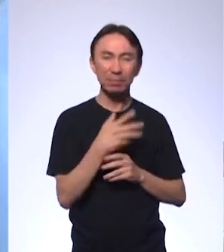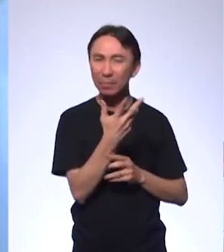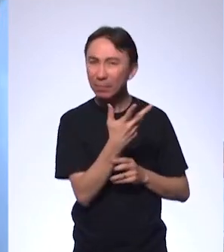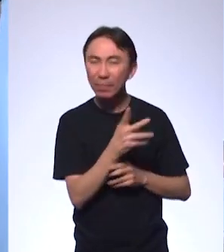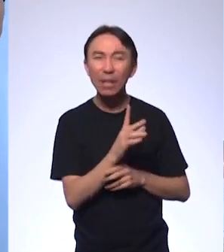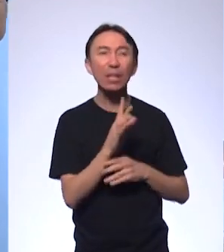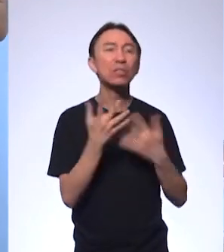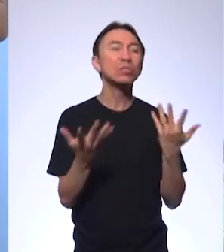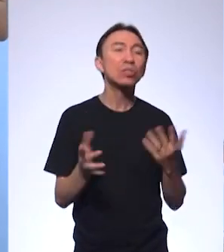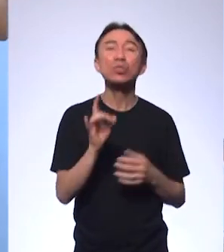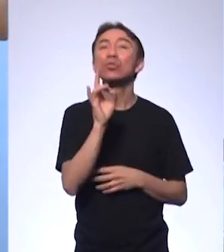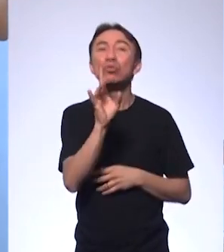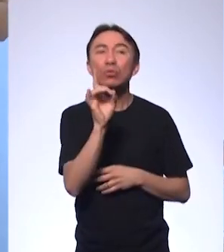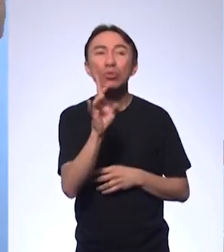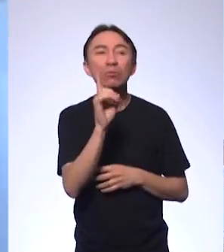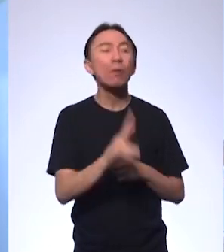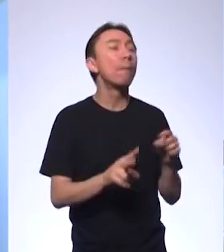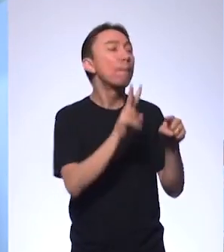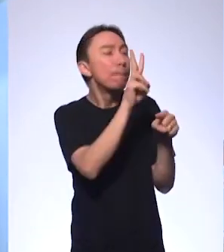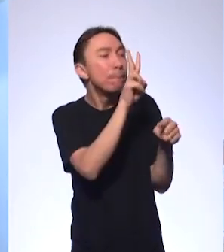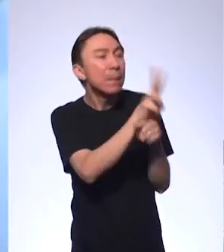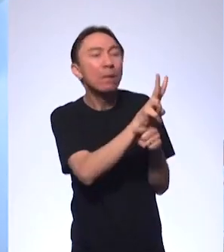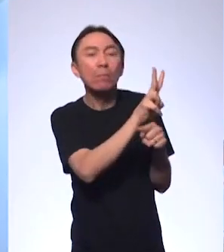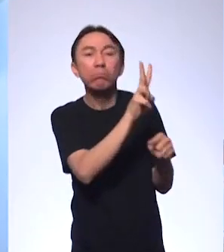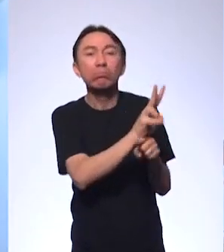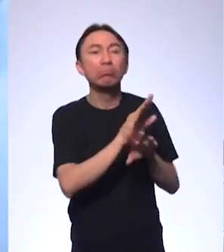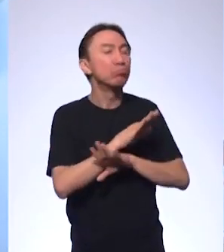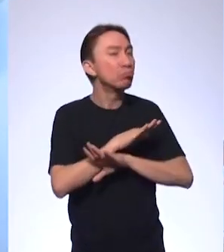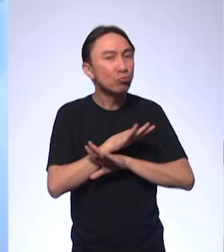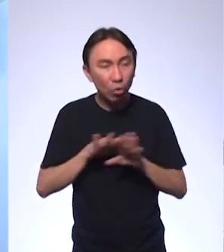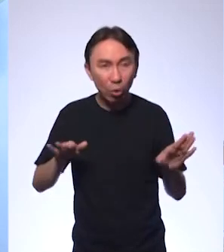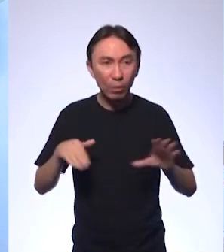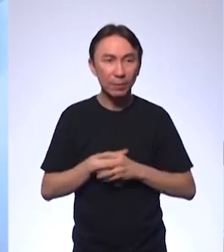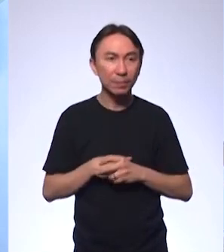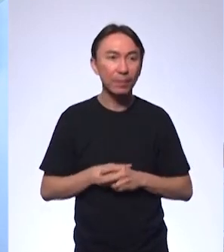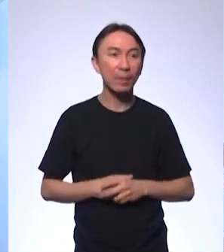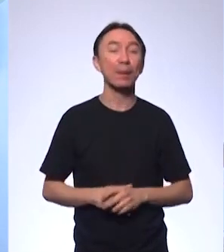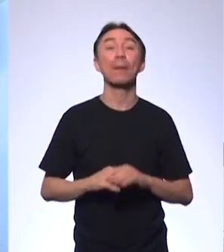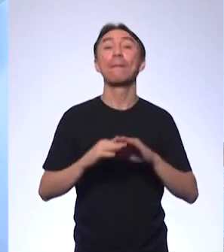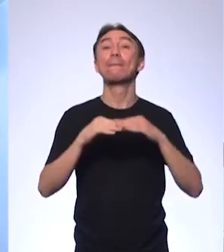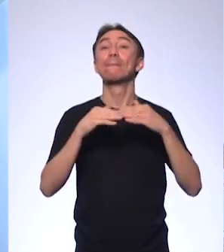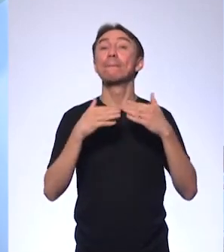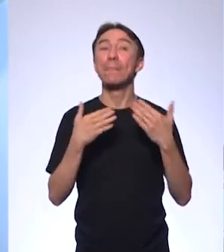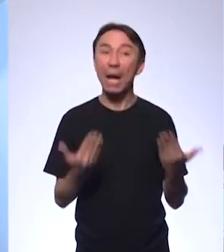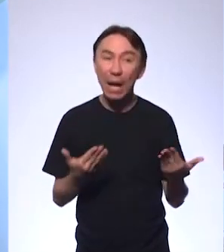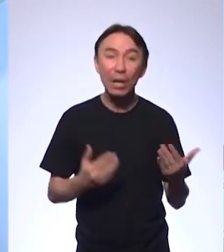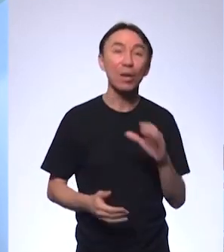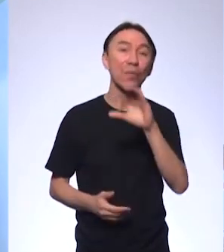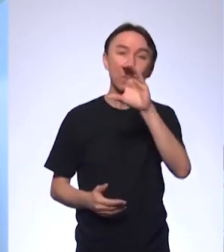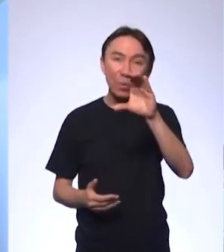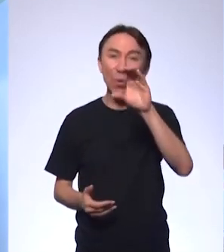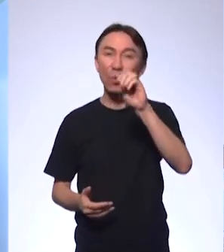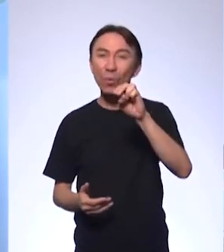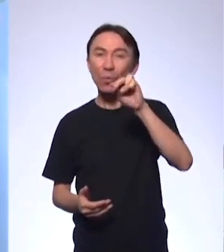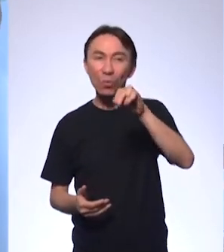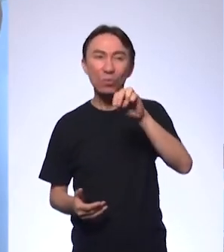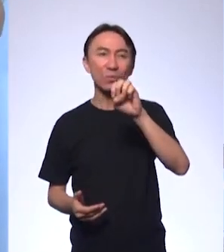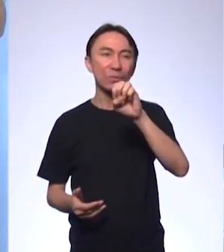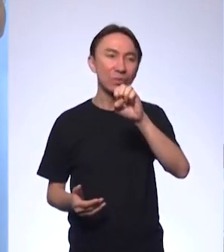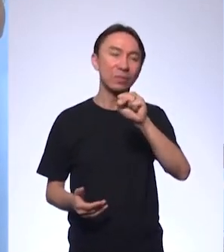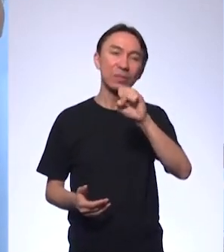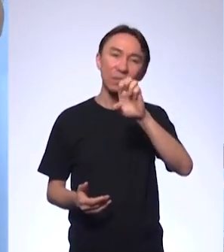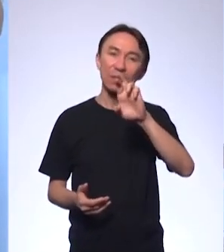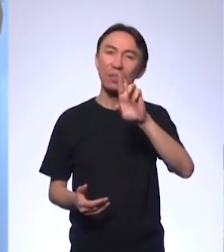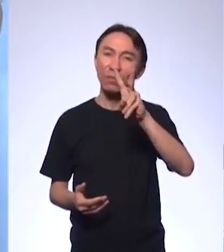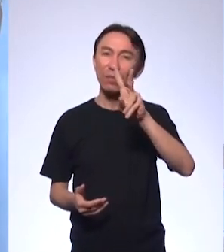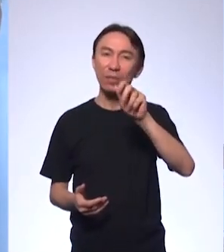aquela questão de preservar e de ter aquela beleza mesmo. Né? E aí, quando a gente fala na teoria conservacionista, ela está incluindo o